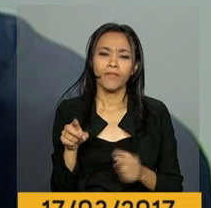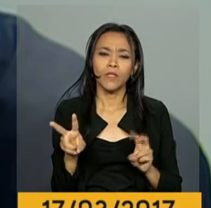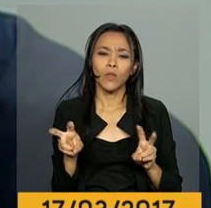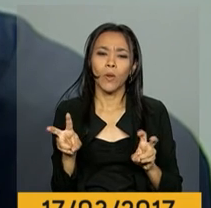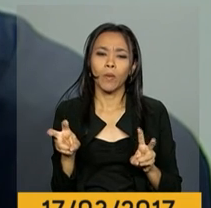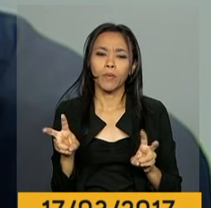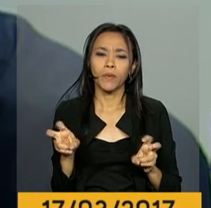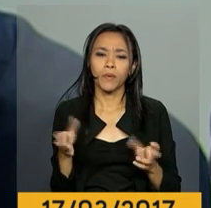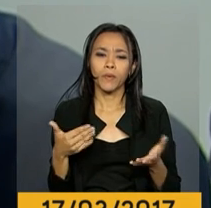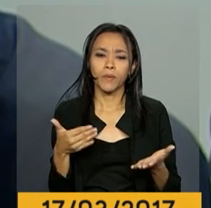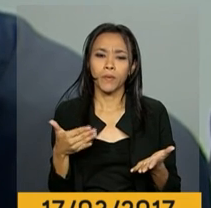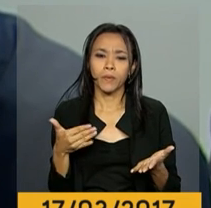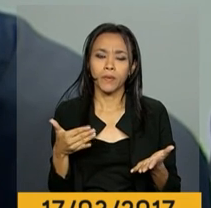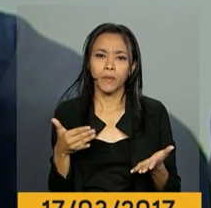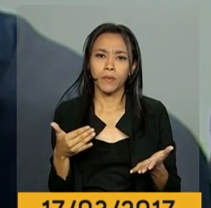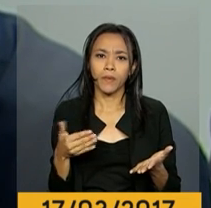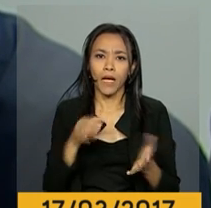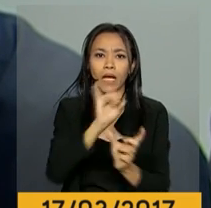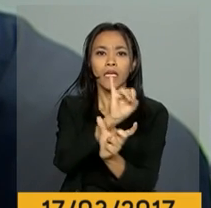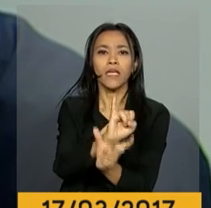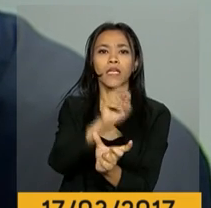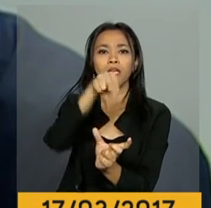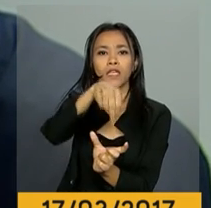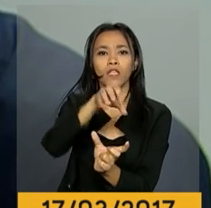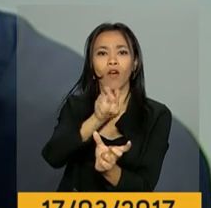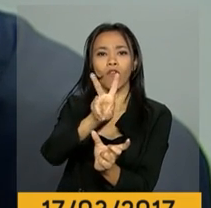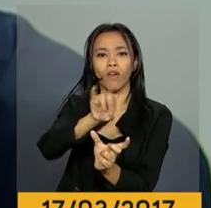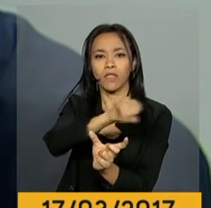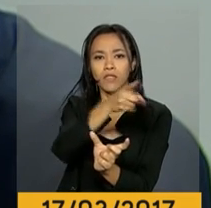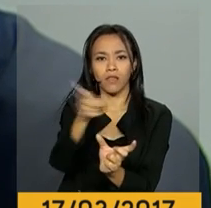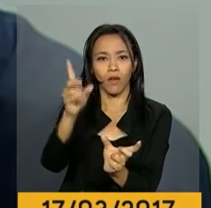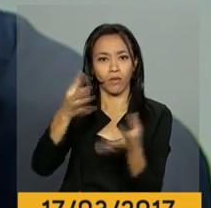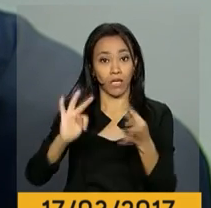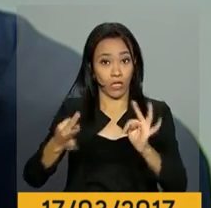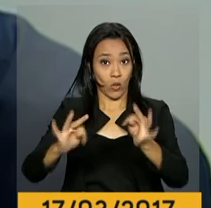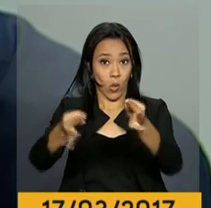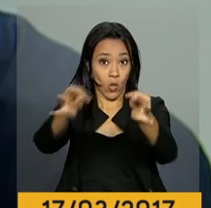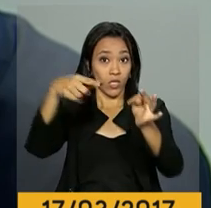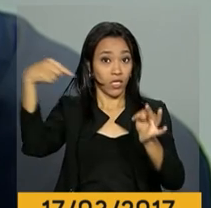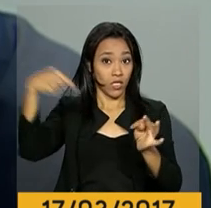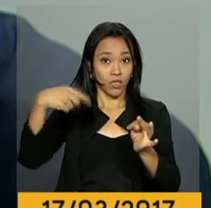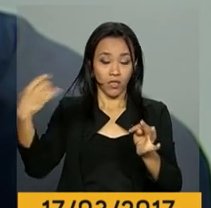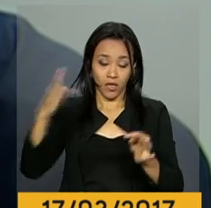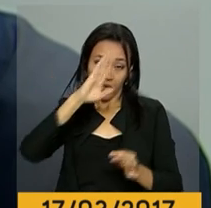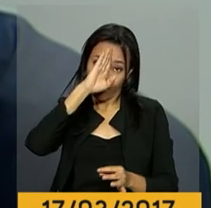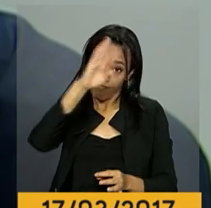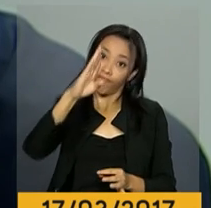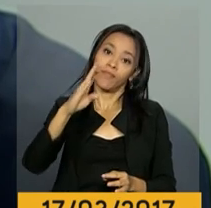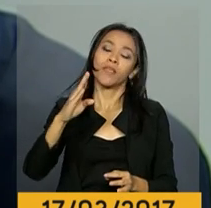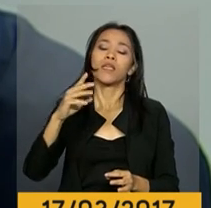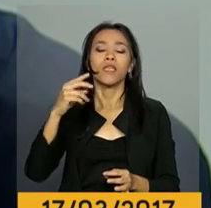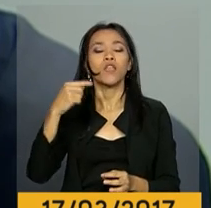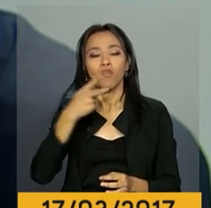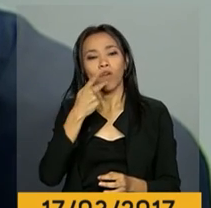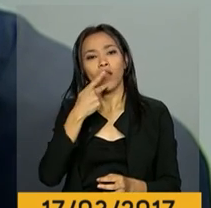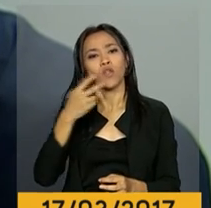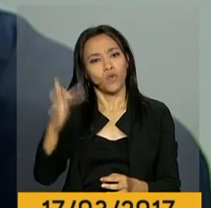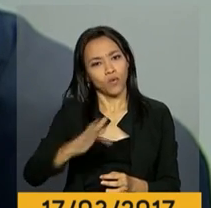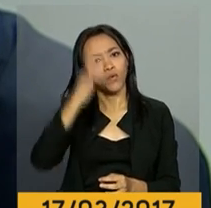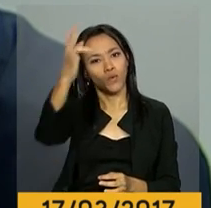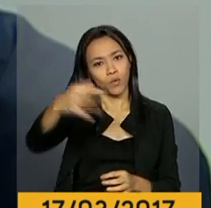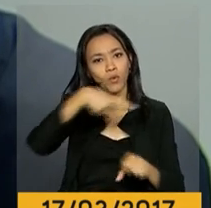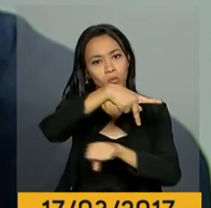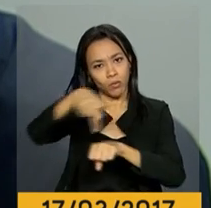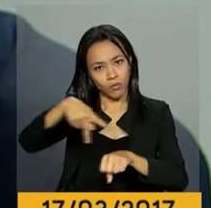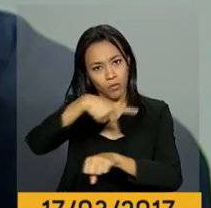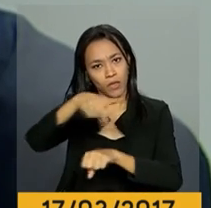neste tópico, a inovação tecnológica é fundamental. Eu até diria que o futuro do Brasil depende